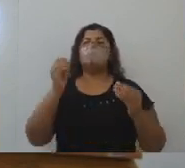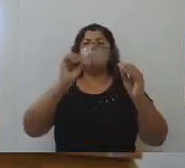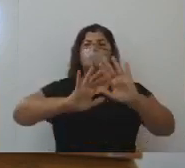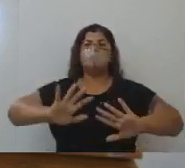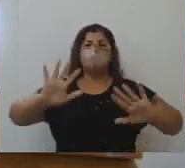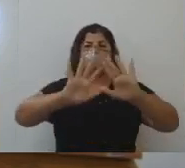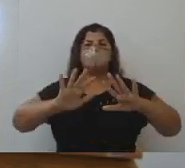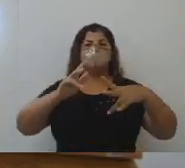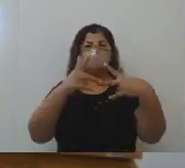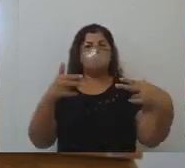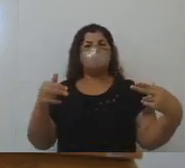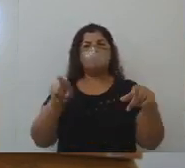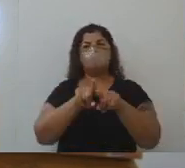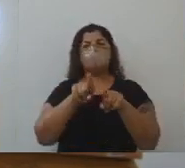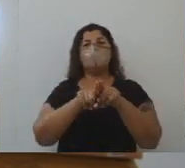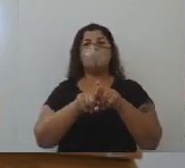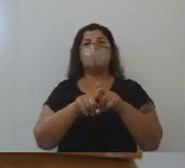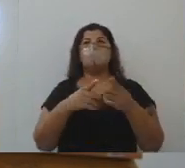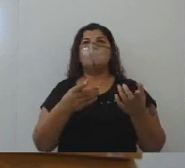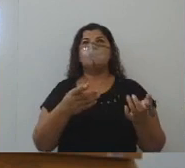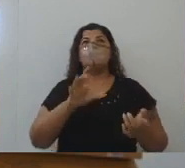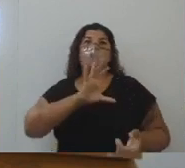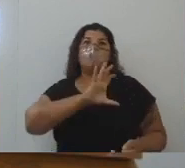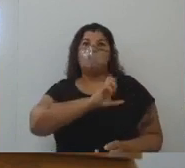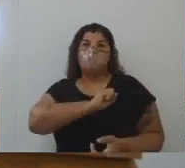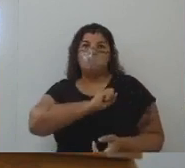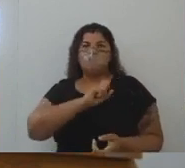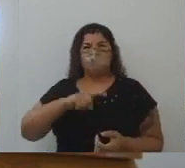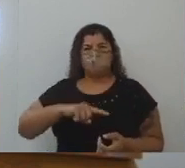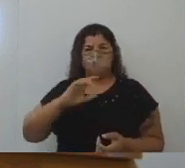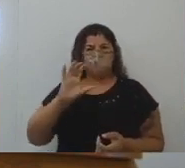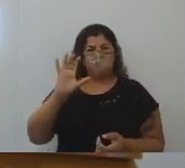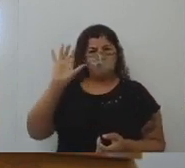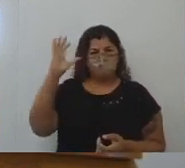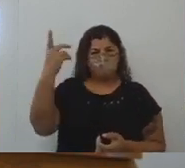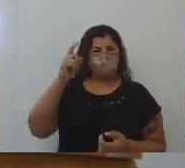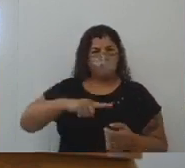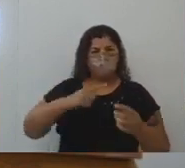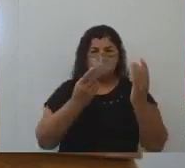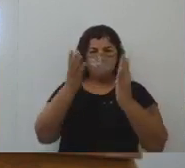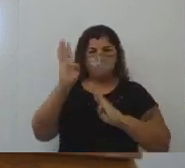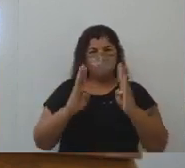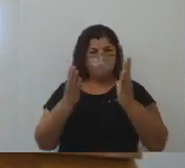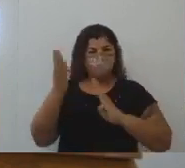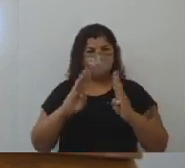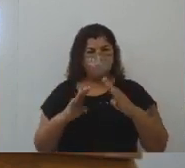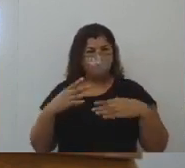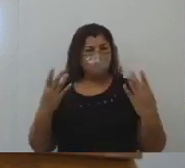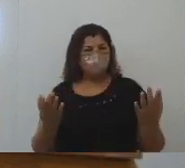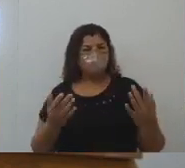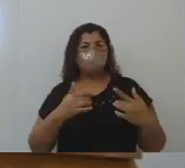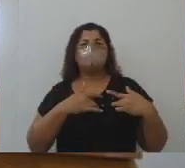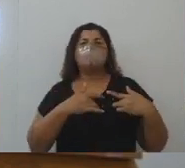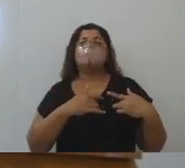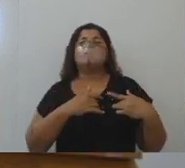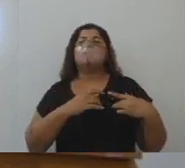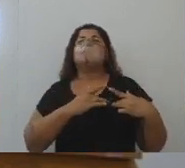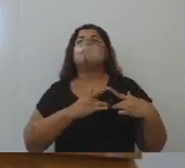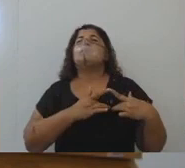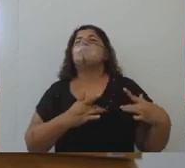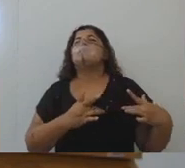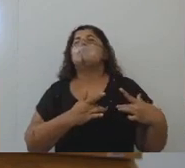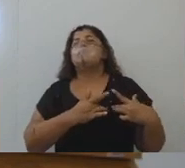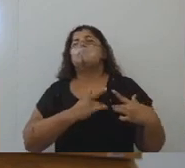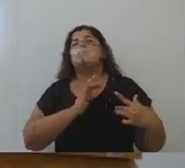subjetivas, o amor, por exemplo, é a biologia que determina o amor? Lembra quando a gente fala assim, o meu coração está partido? Quando a